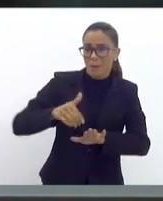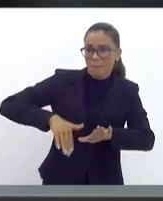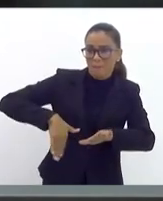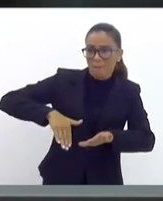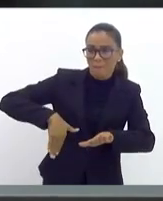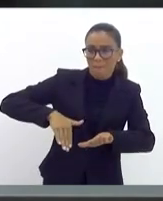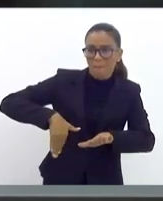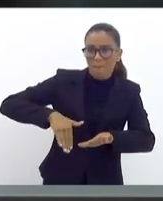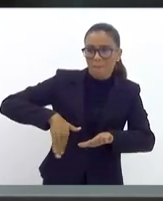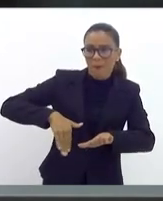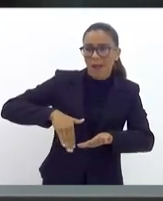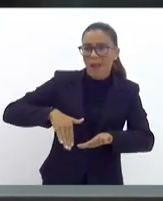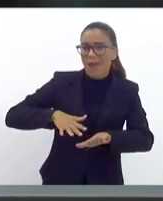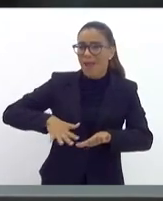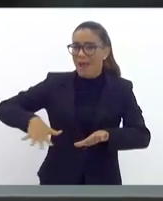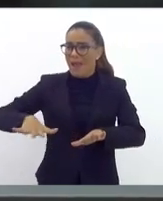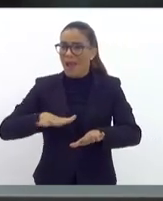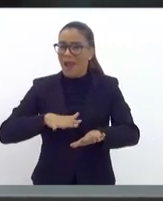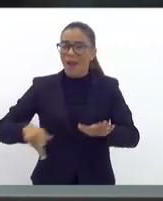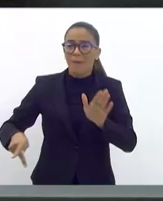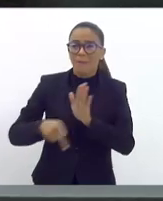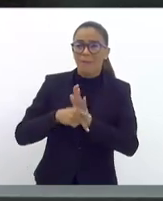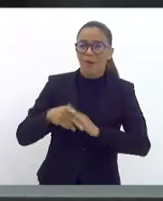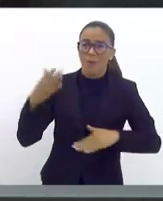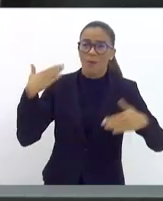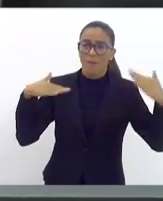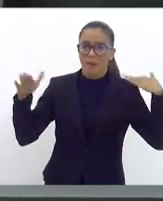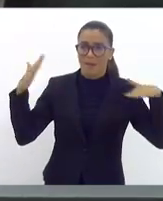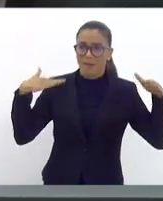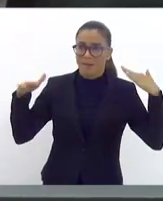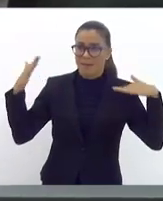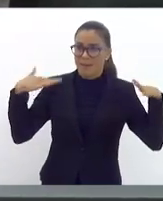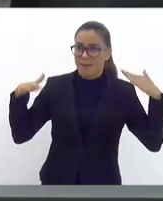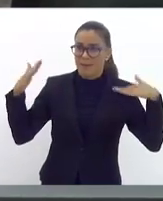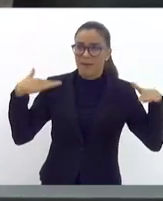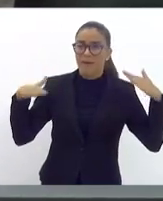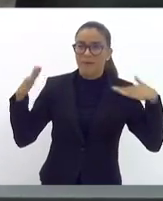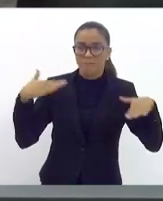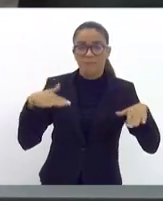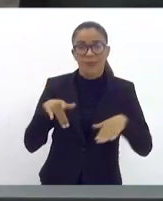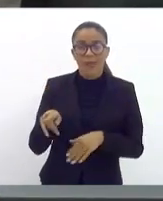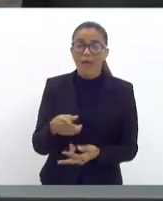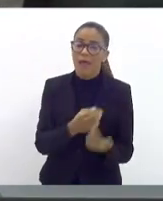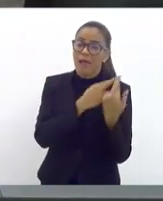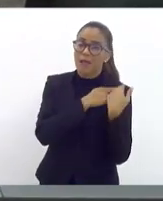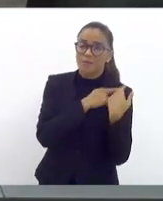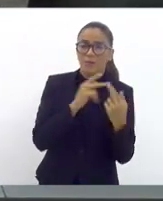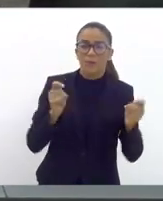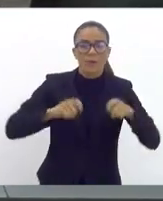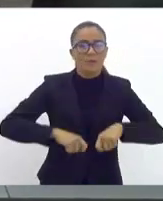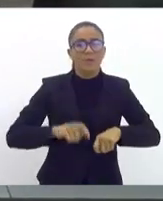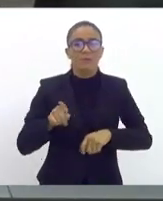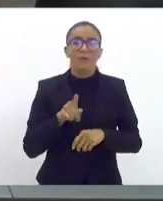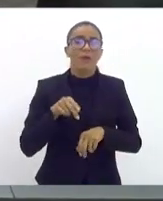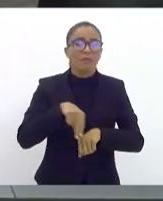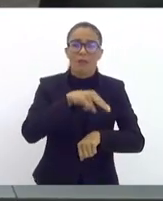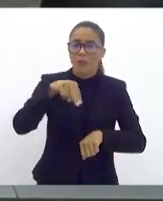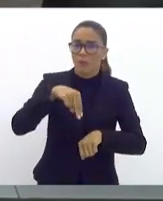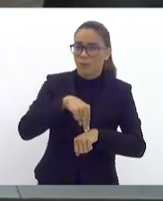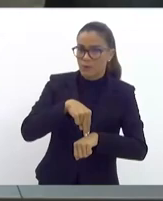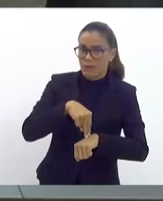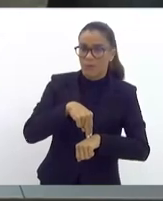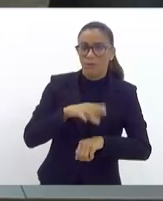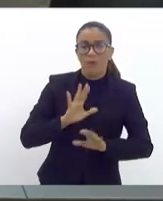é faixa de marinha faixa de marinha é competência da União